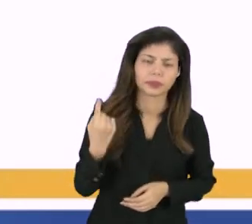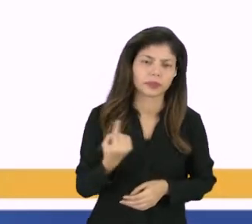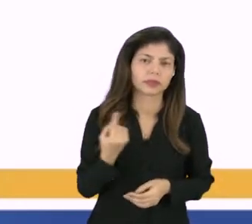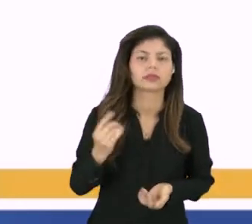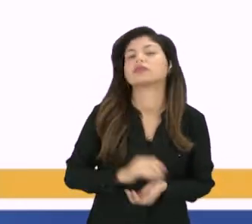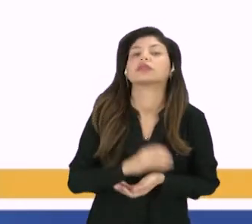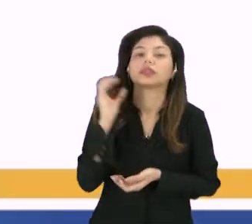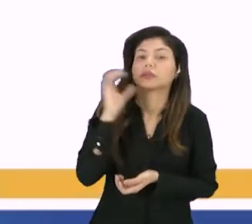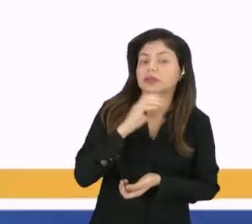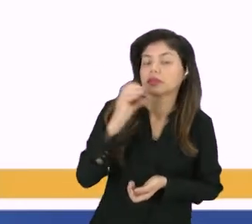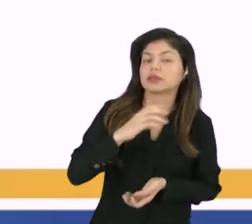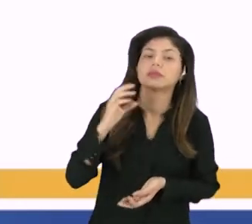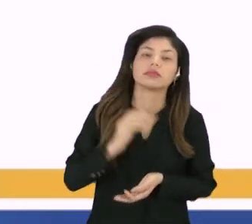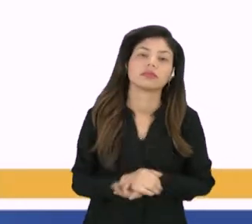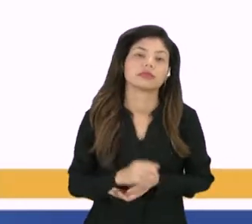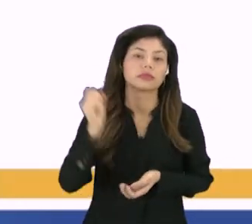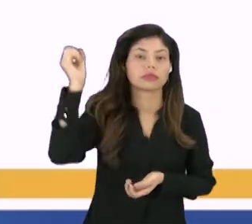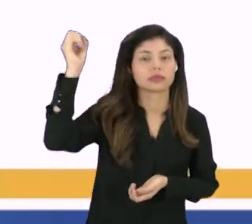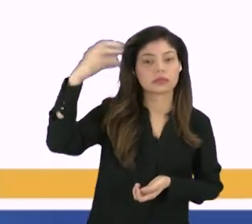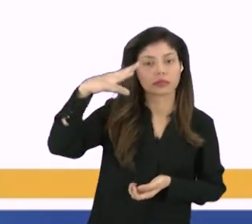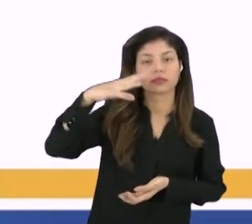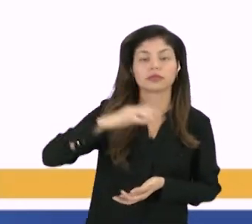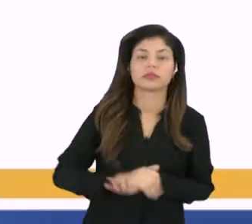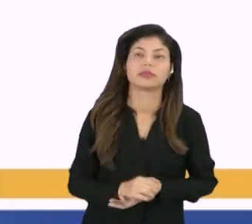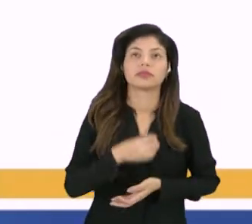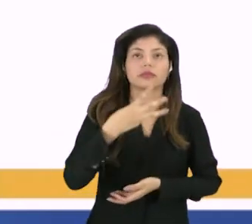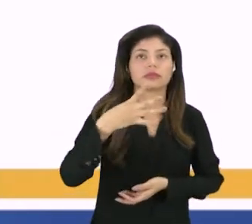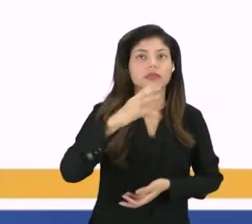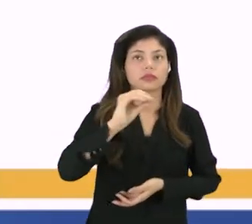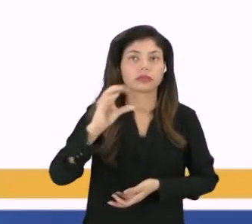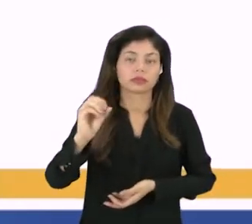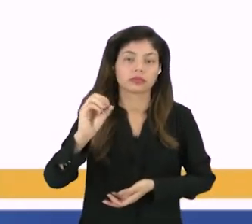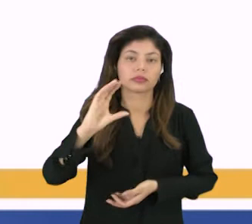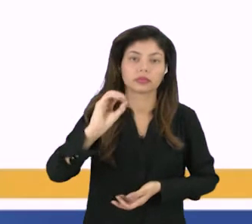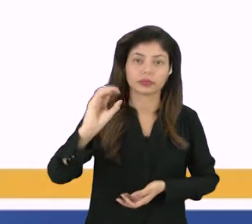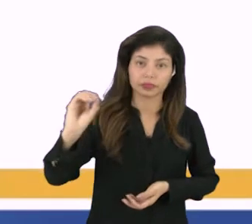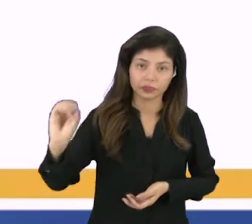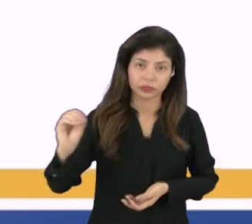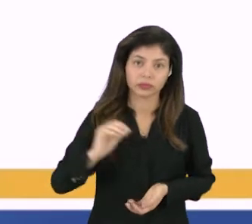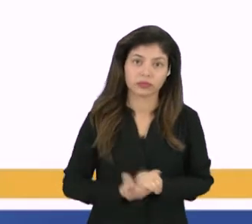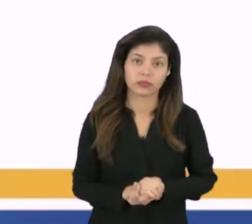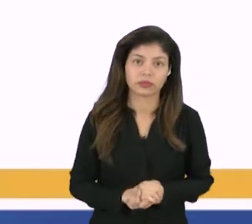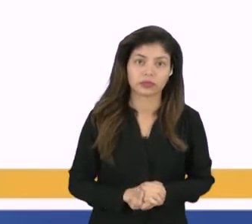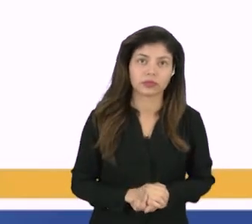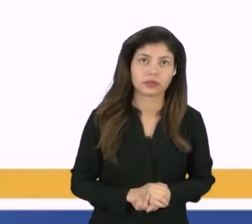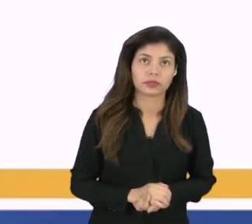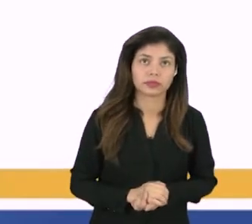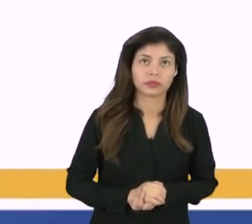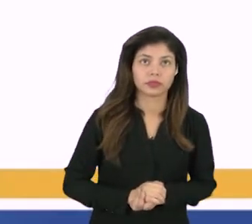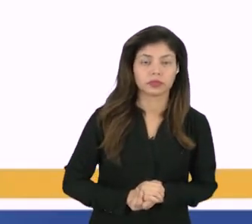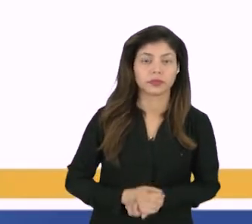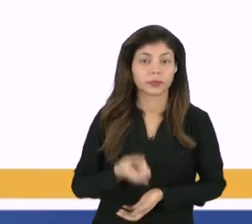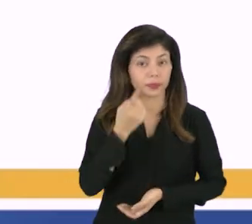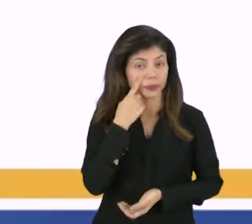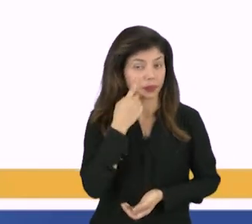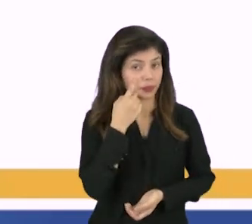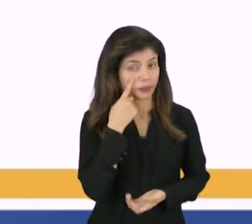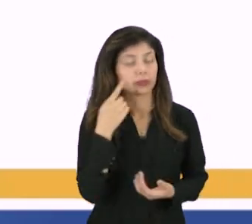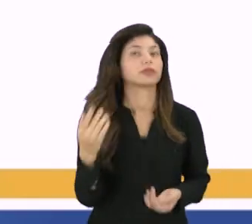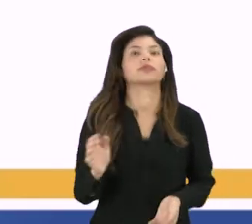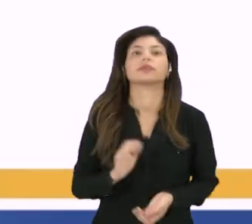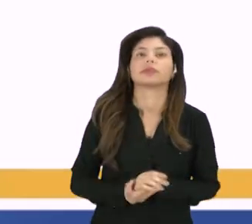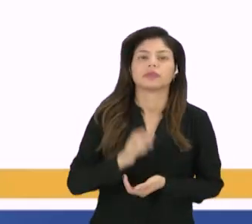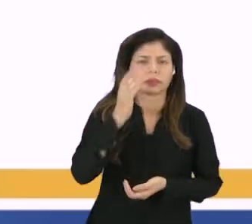sobre a velocidade da luz. 300 mil quilômetros por segundo é a velocidade da luz, pessoal. E aí eu vou trazer para vocês